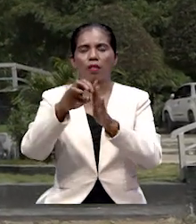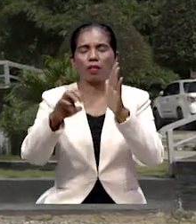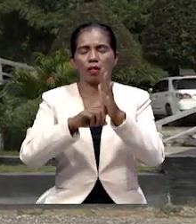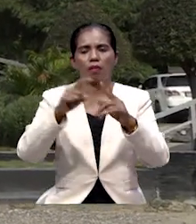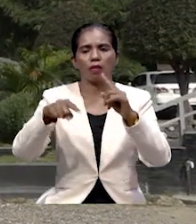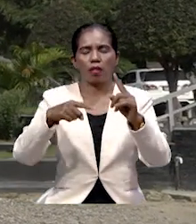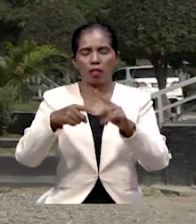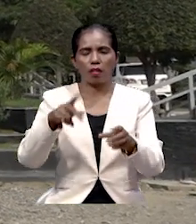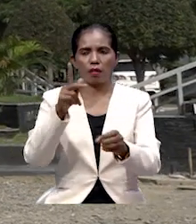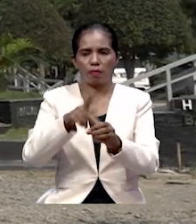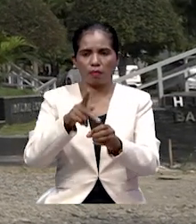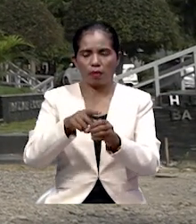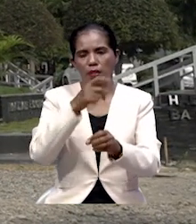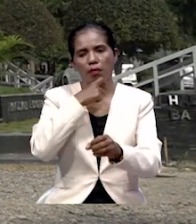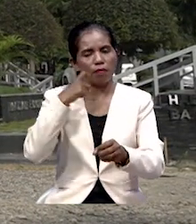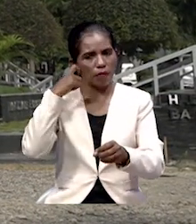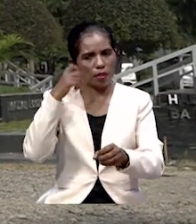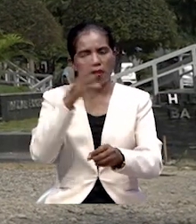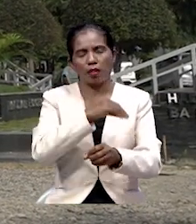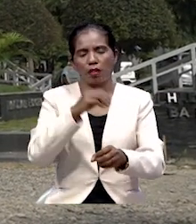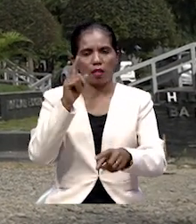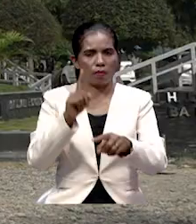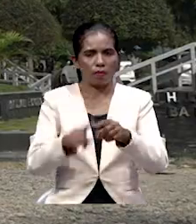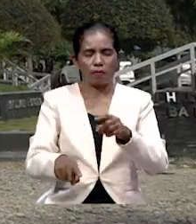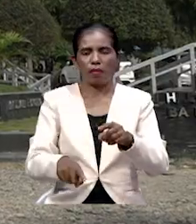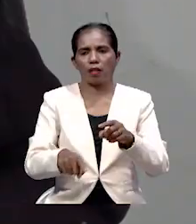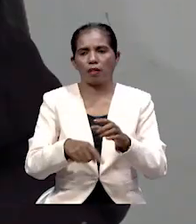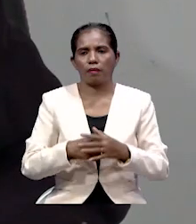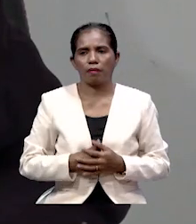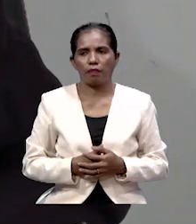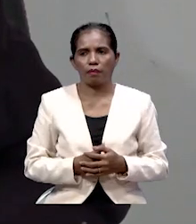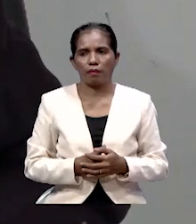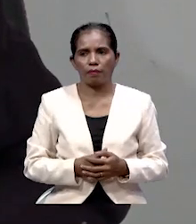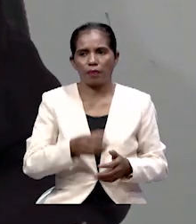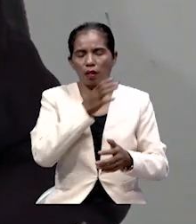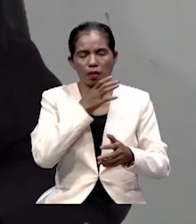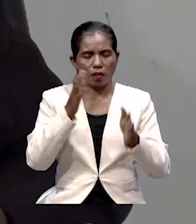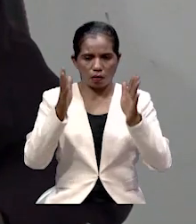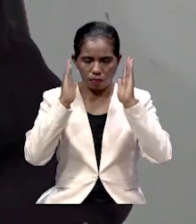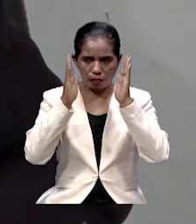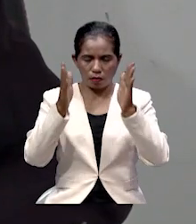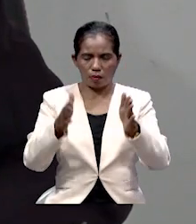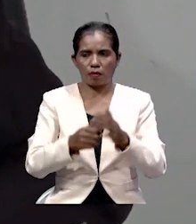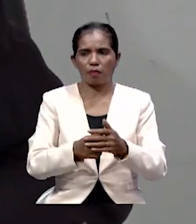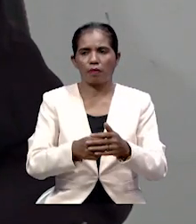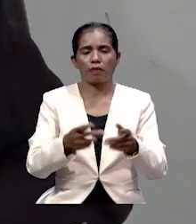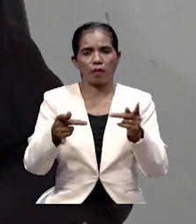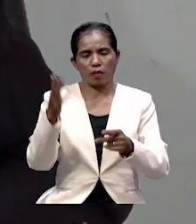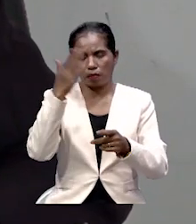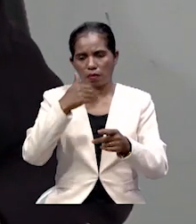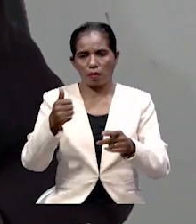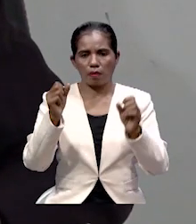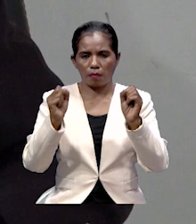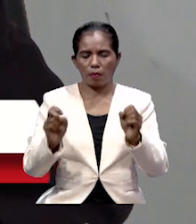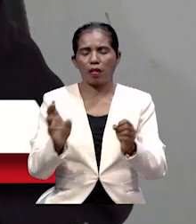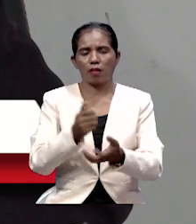mina marang, hori estado Timor labele bancarota. Sector agricultura bersaya alternativa. Sektor turismo bel saya alternativa.